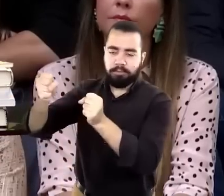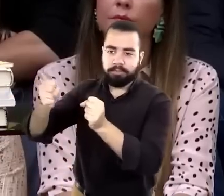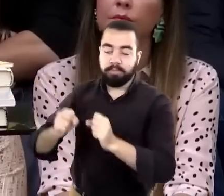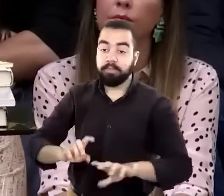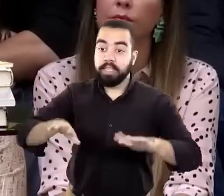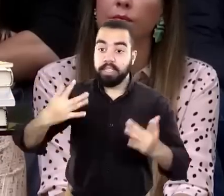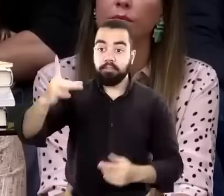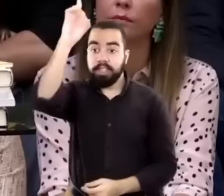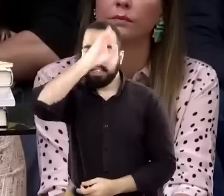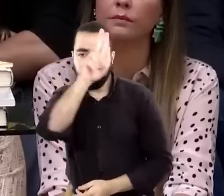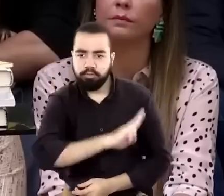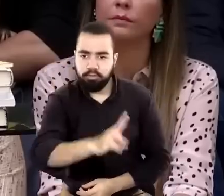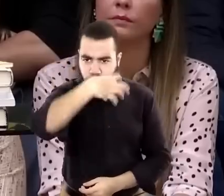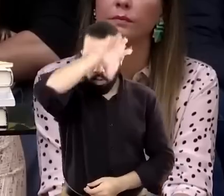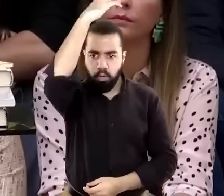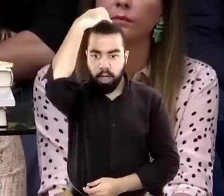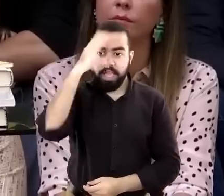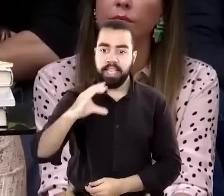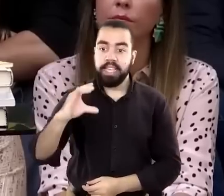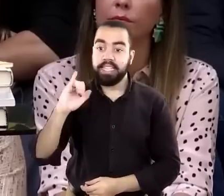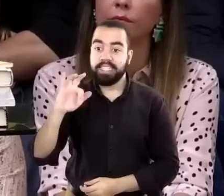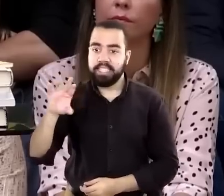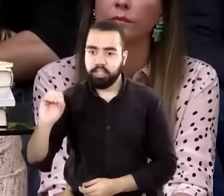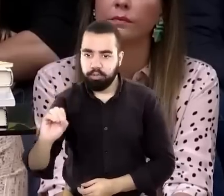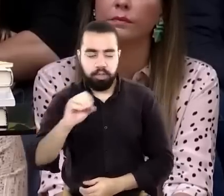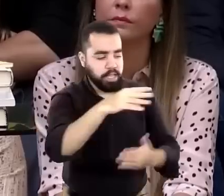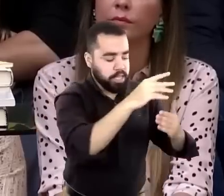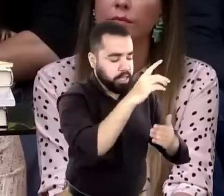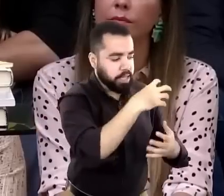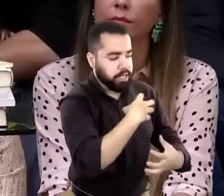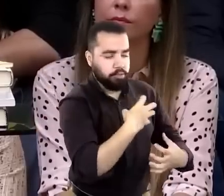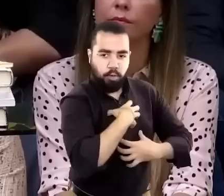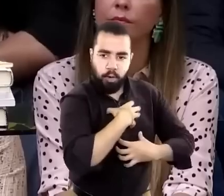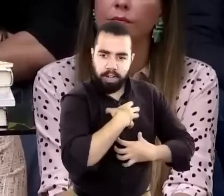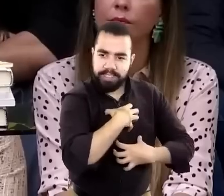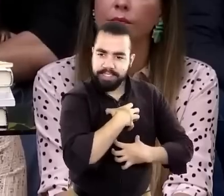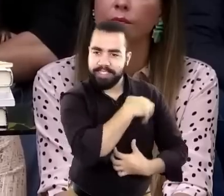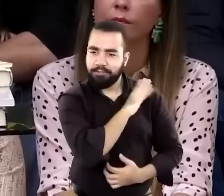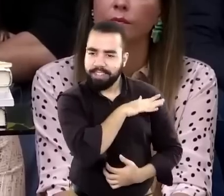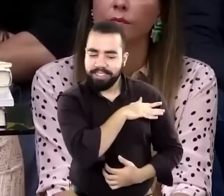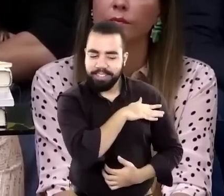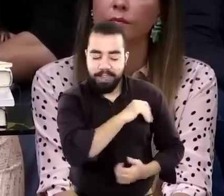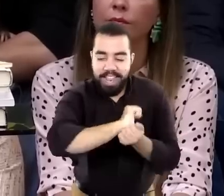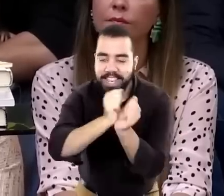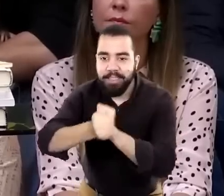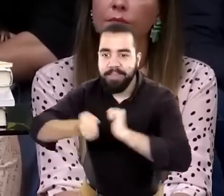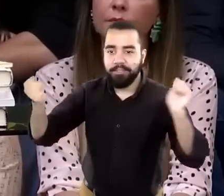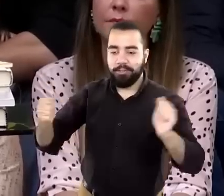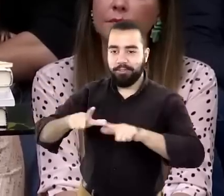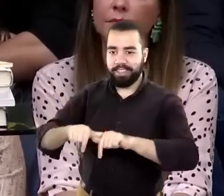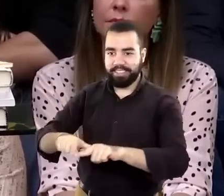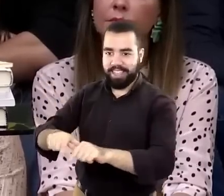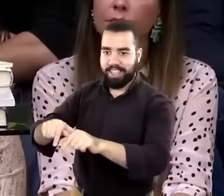dos judeus para a sua terra, para Jerusalém. O que ocorreu em três turnos. O primeiro sob a liderança